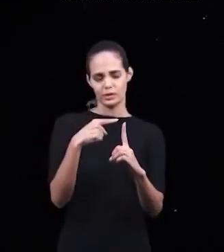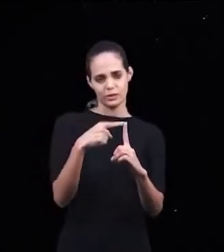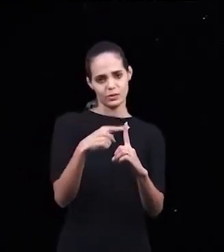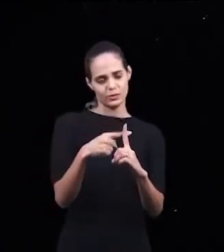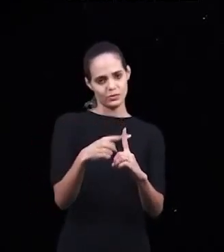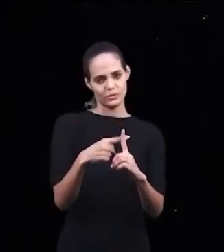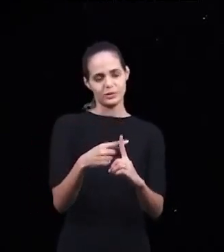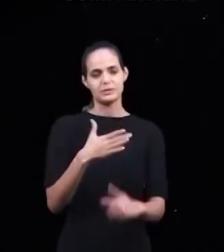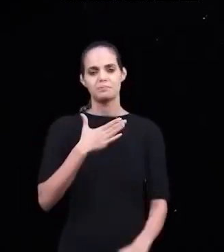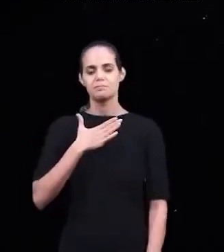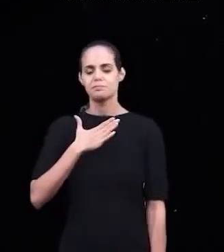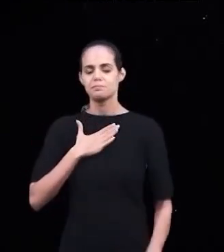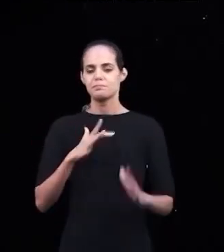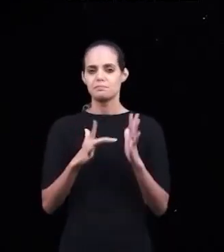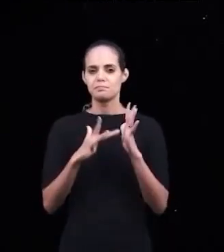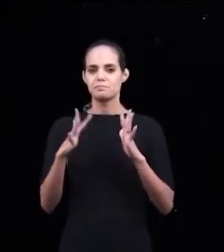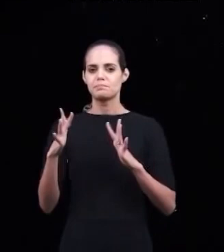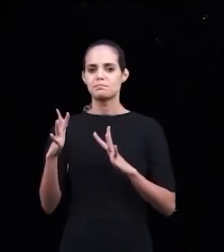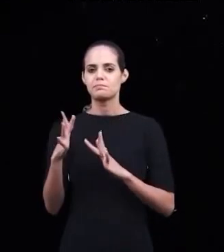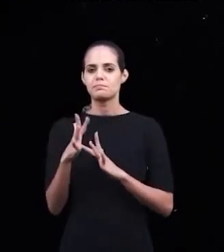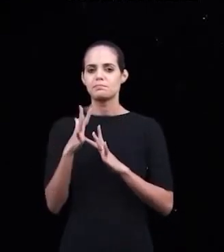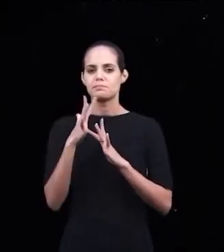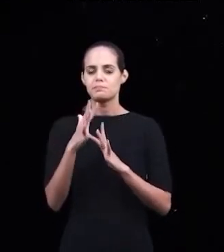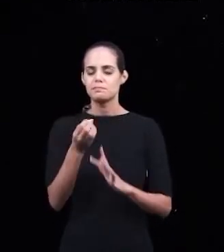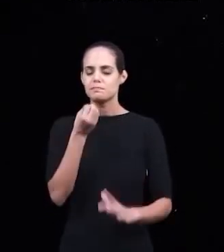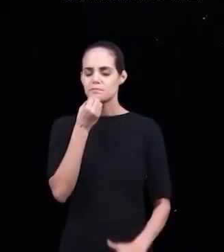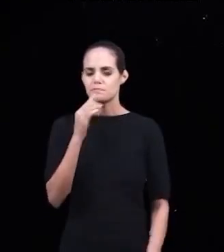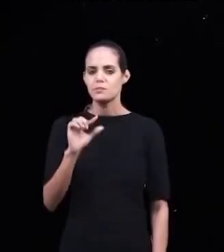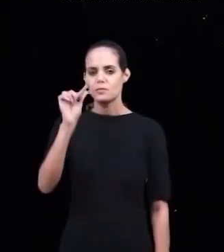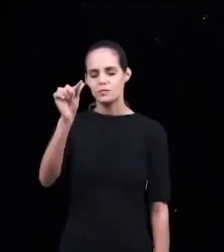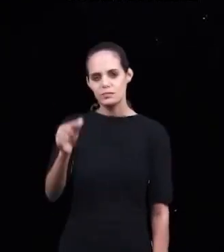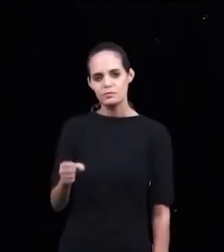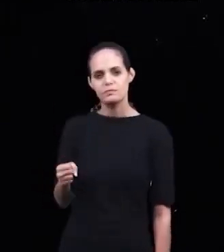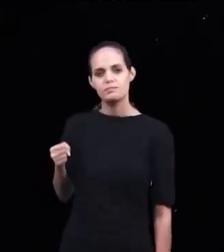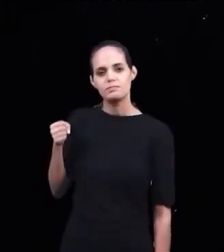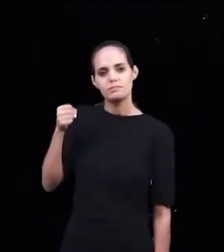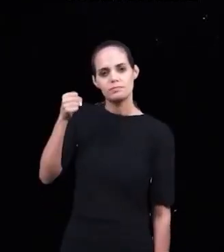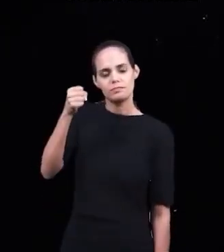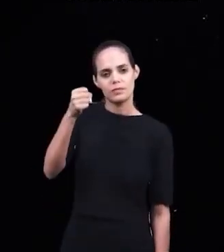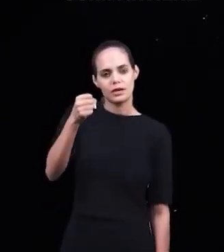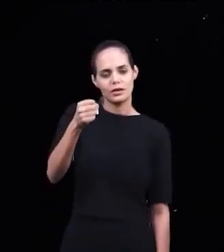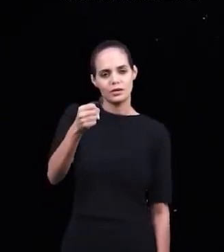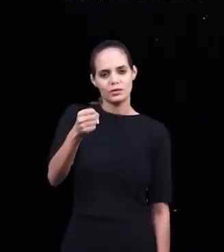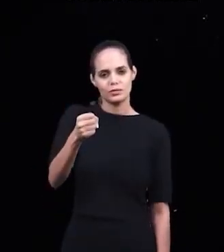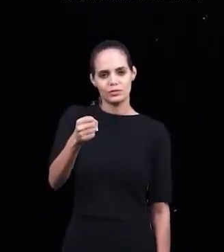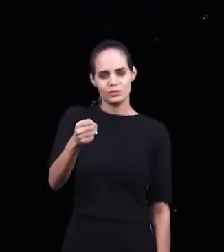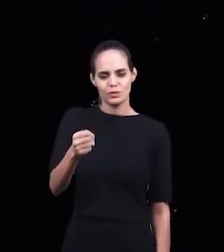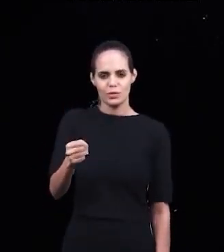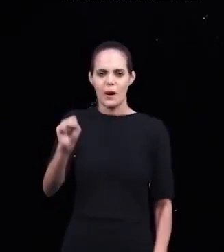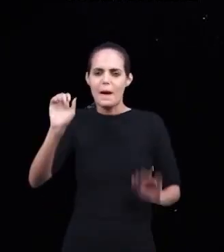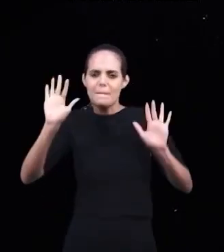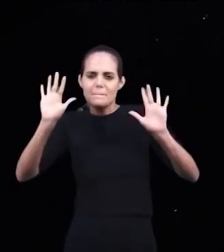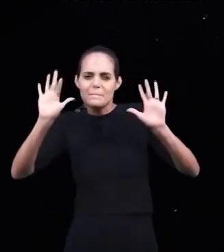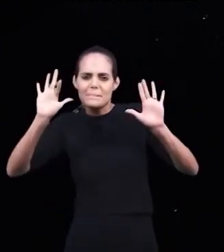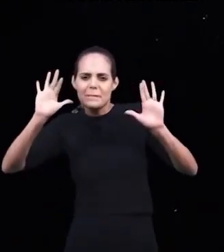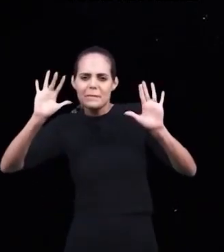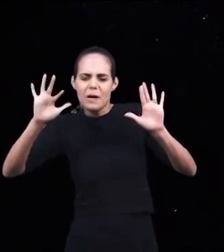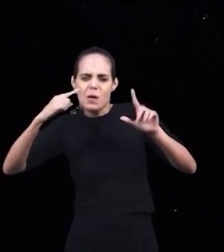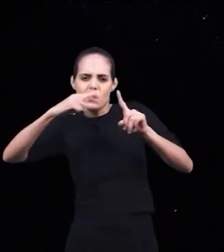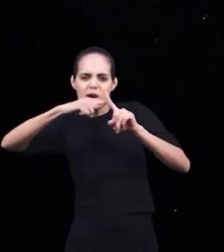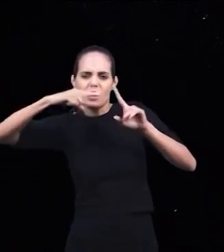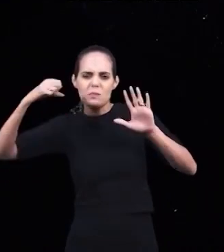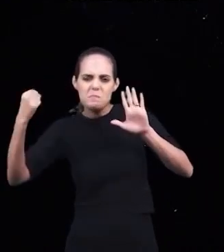meu Jesus, o bom pastor, a mão que foi na